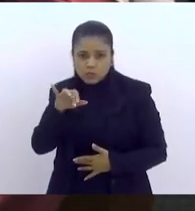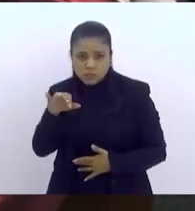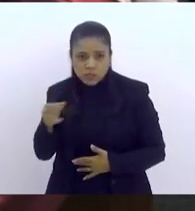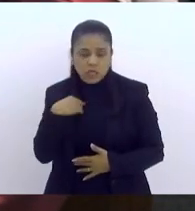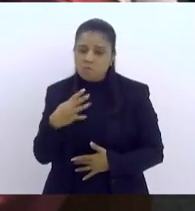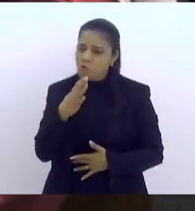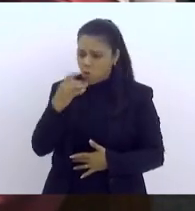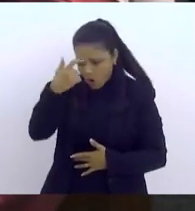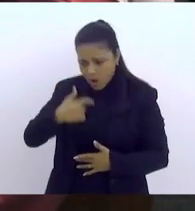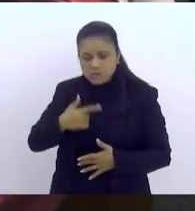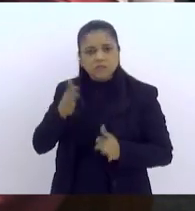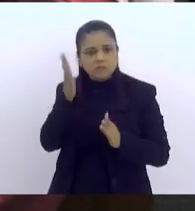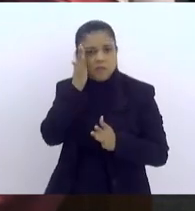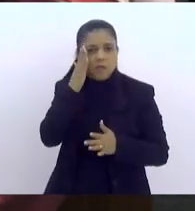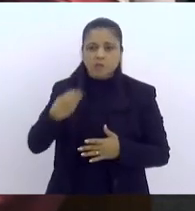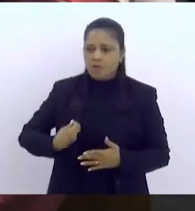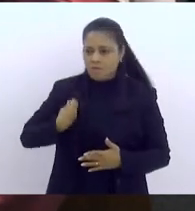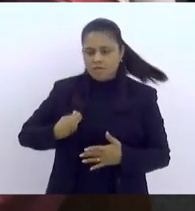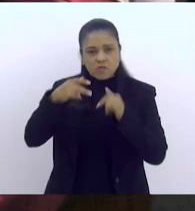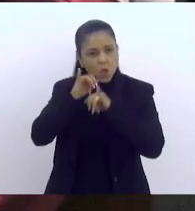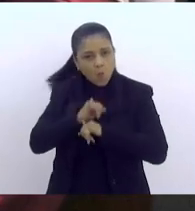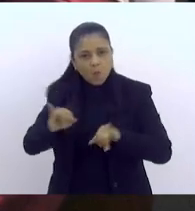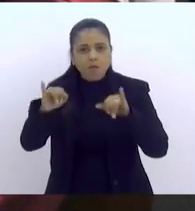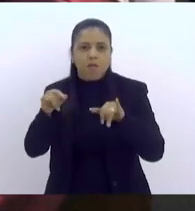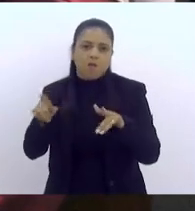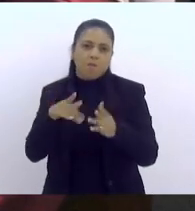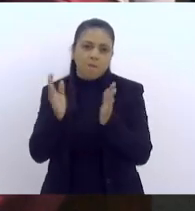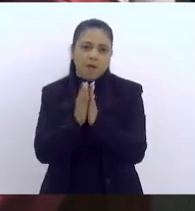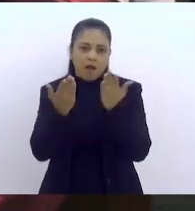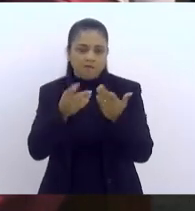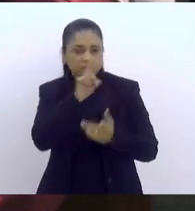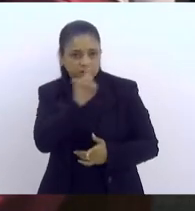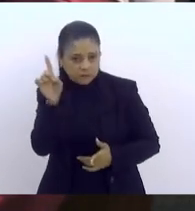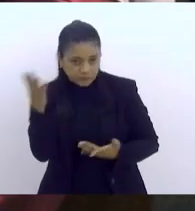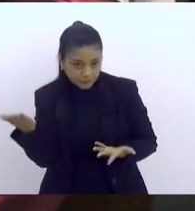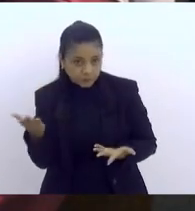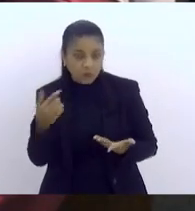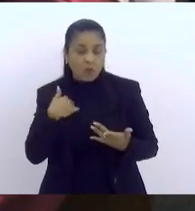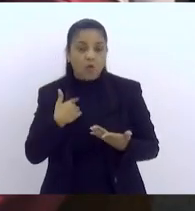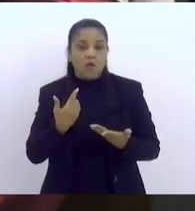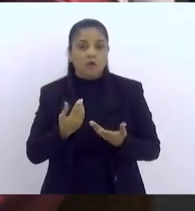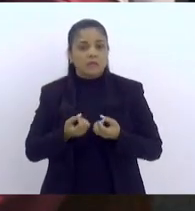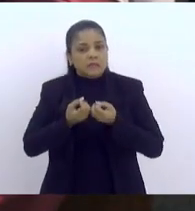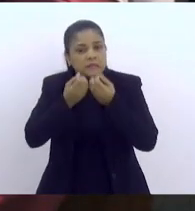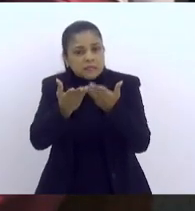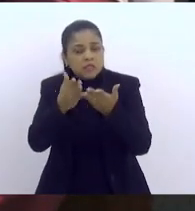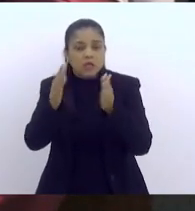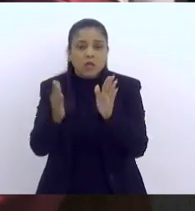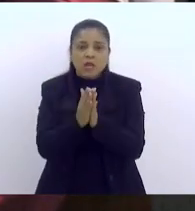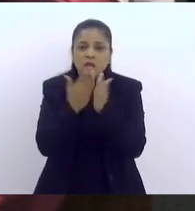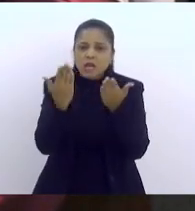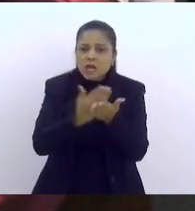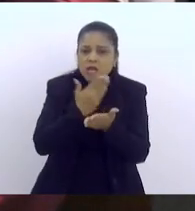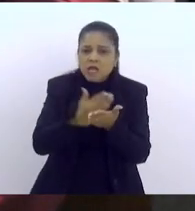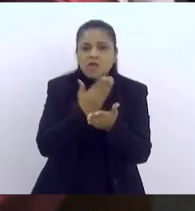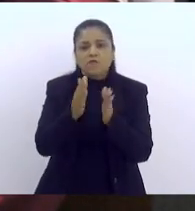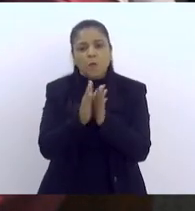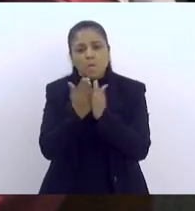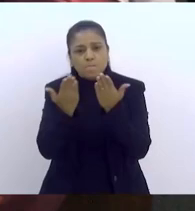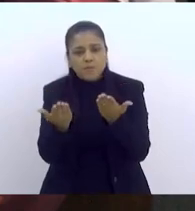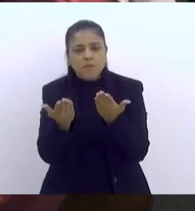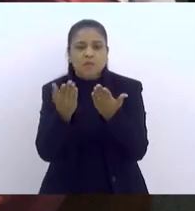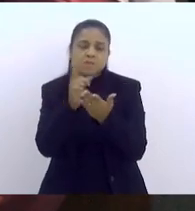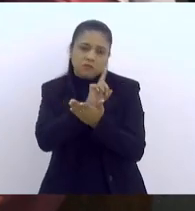A gente sempre está aqui ofertando livros, deputado Márcio, livros, bíblias, os deputados aceitam